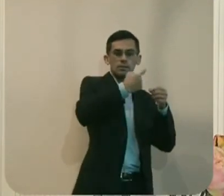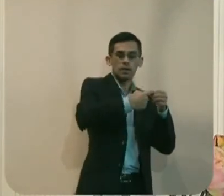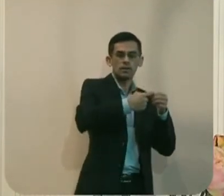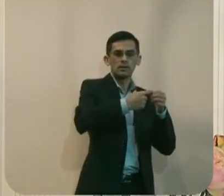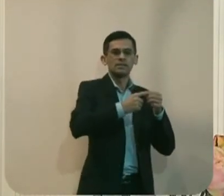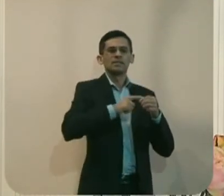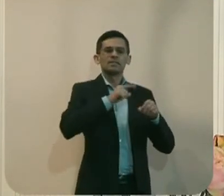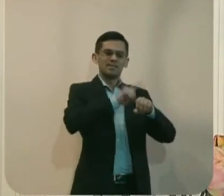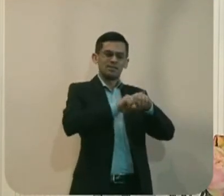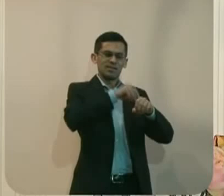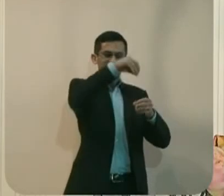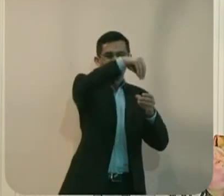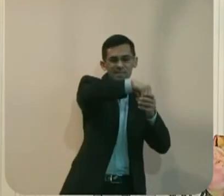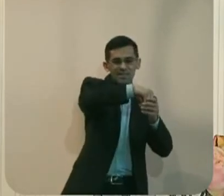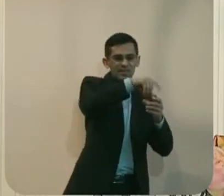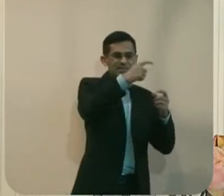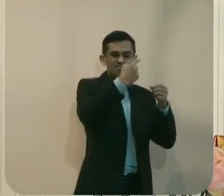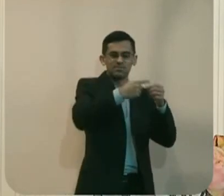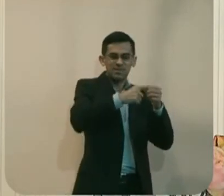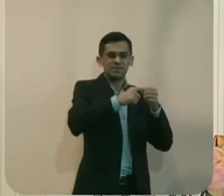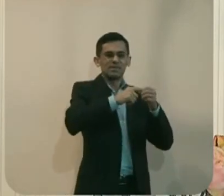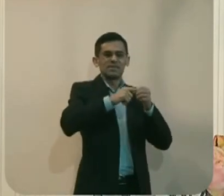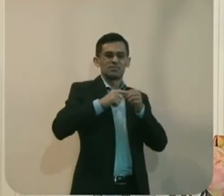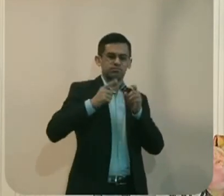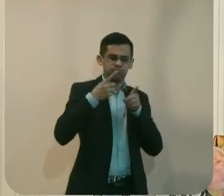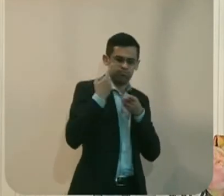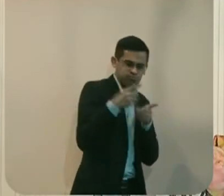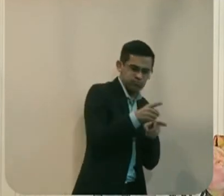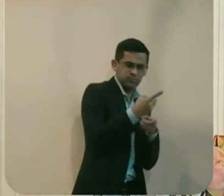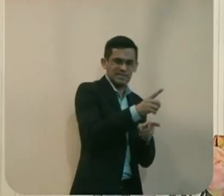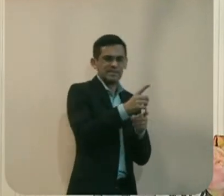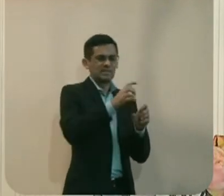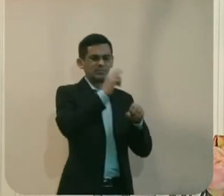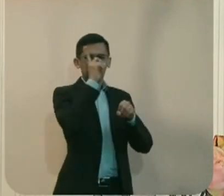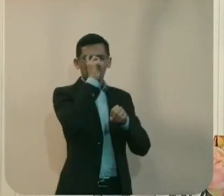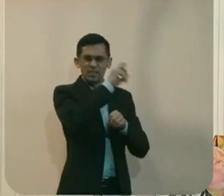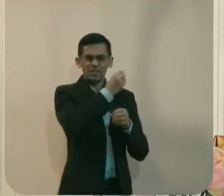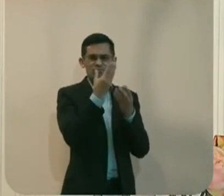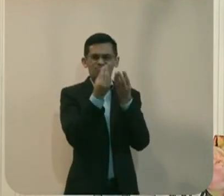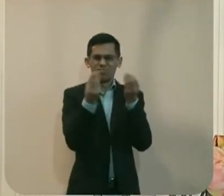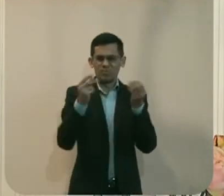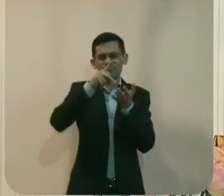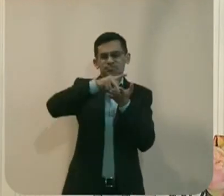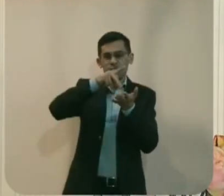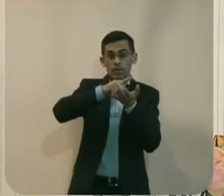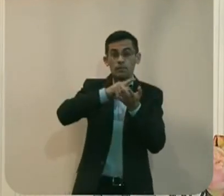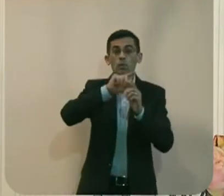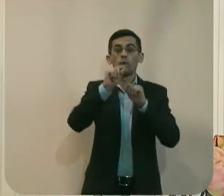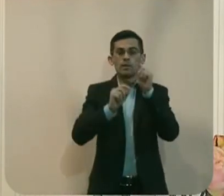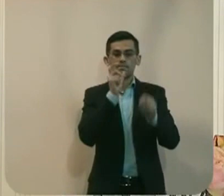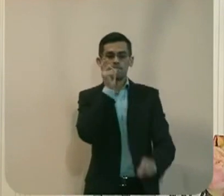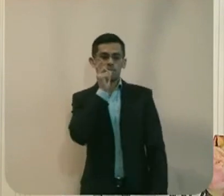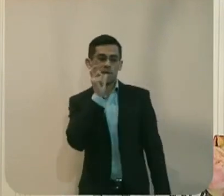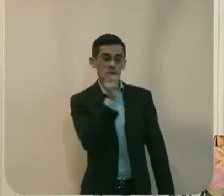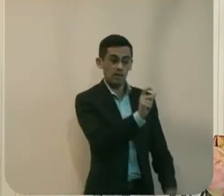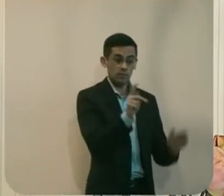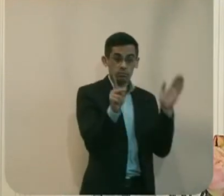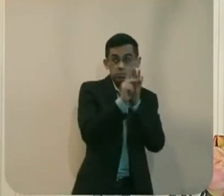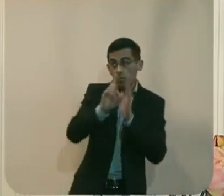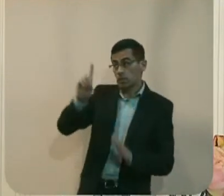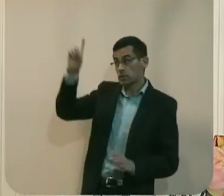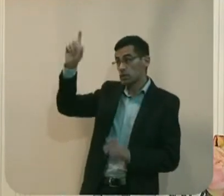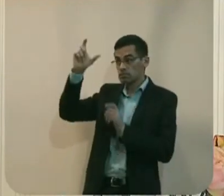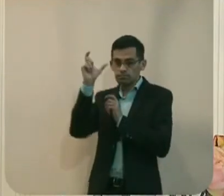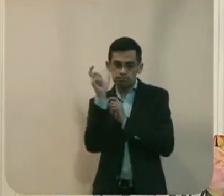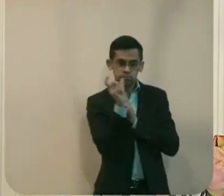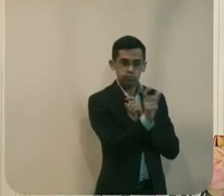estavam enfrentando grande perseguição, um momento de grande dificuldade, e essas eram palavras de Deus para eles,